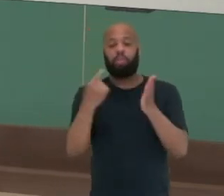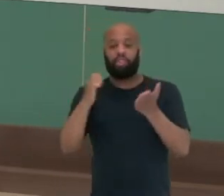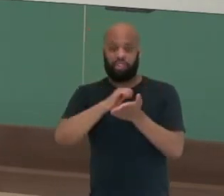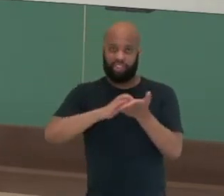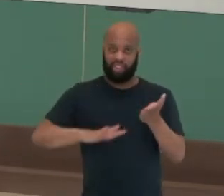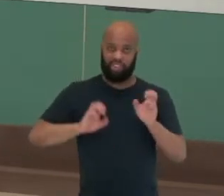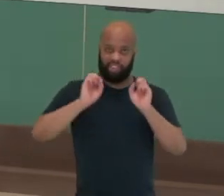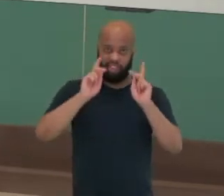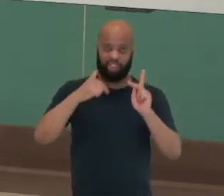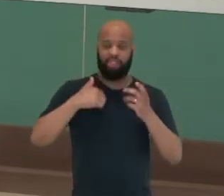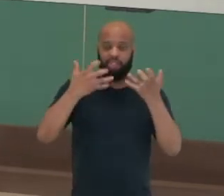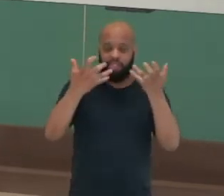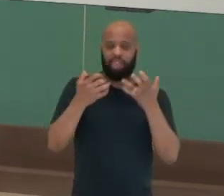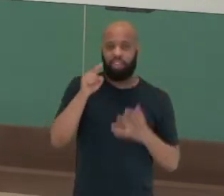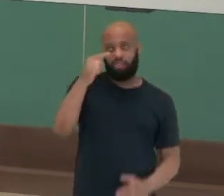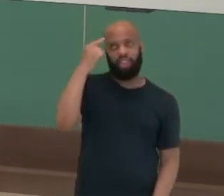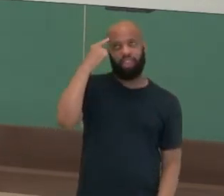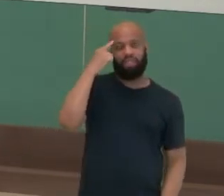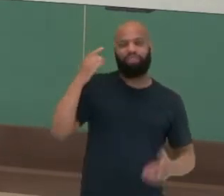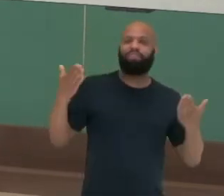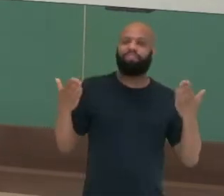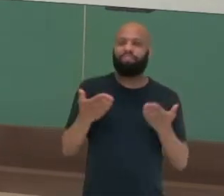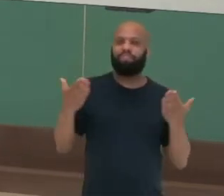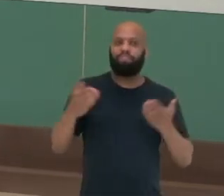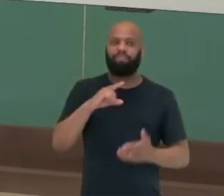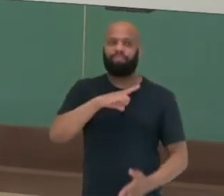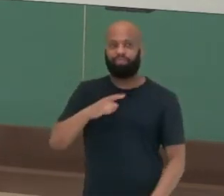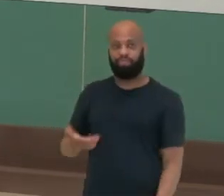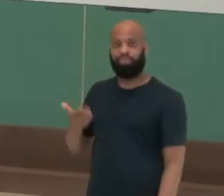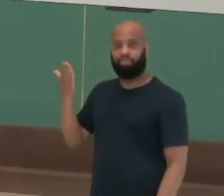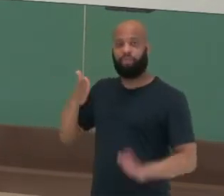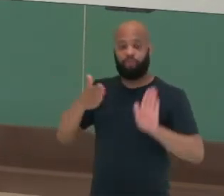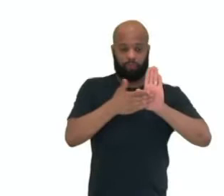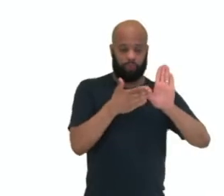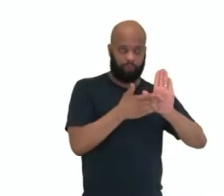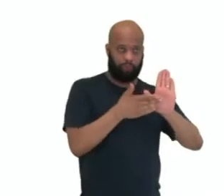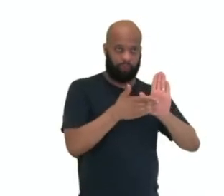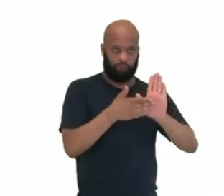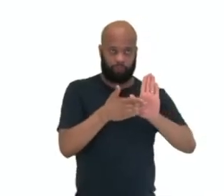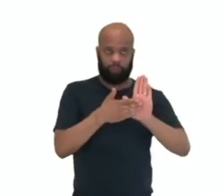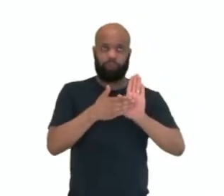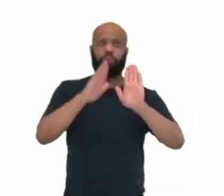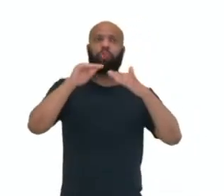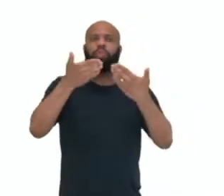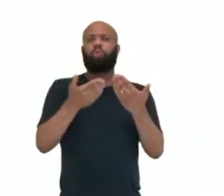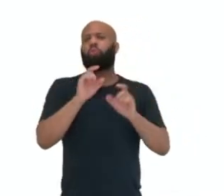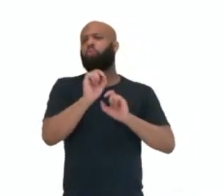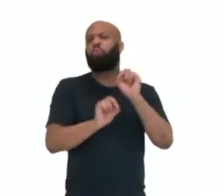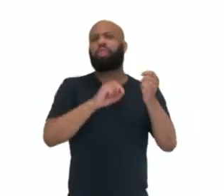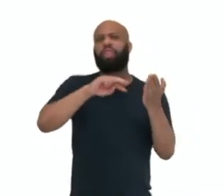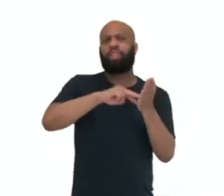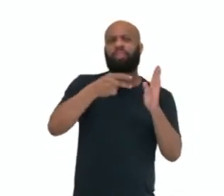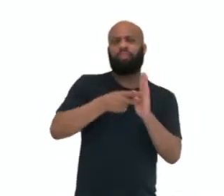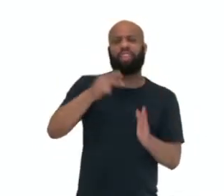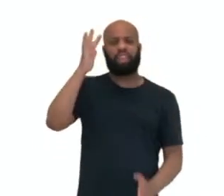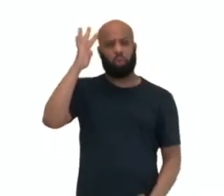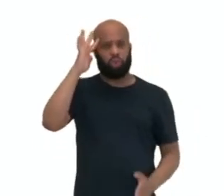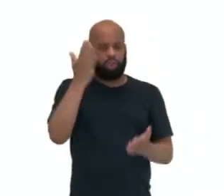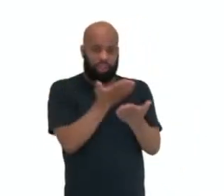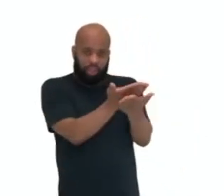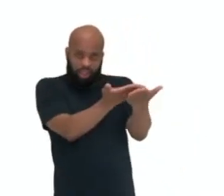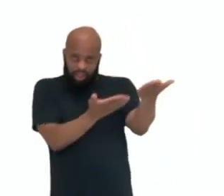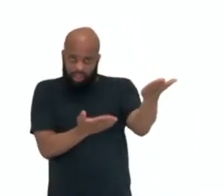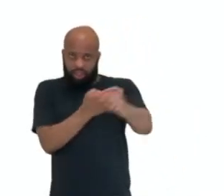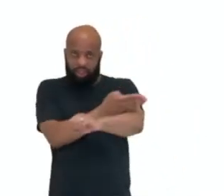atividade? Então, quero que vocês pensem sobre a seguinte proposta. Em que consiste a teoria da tábula rasa de